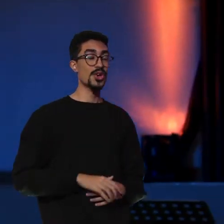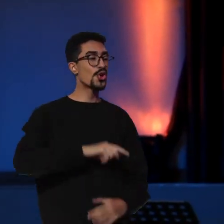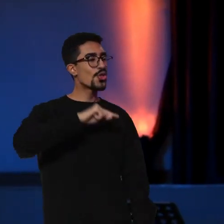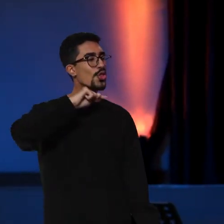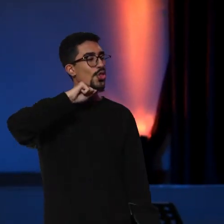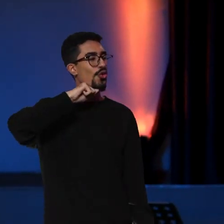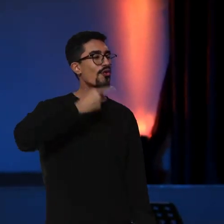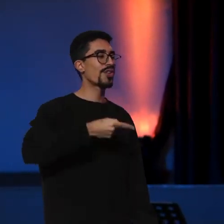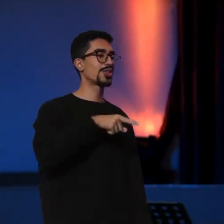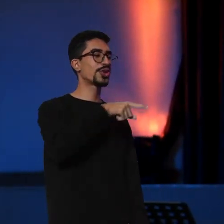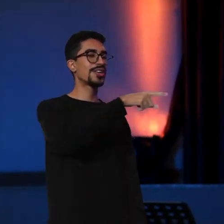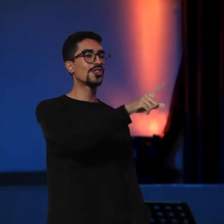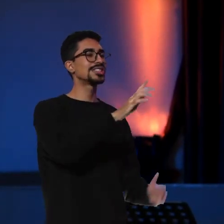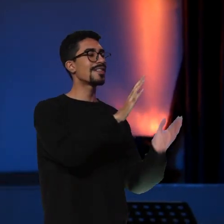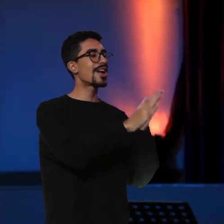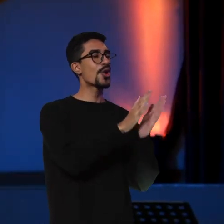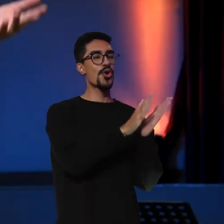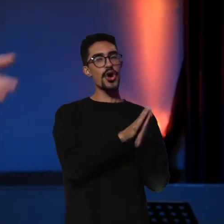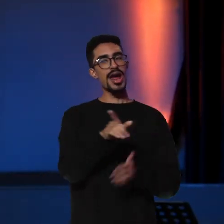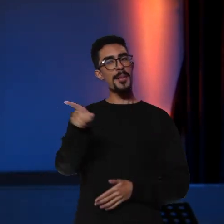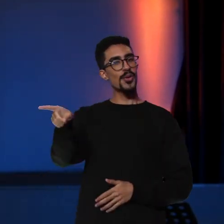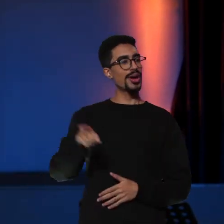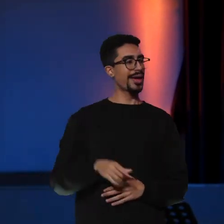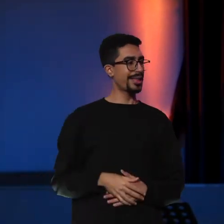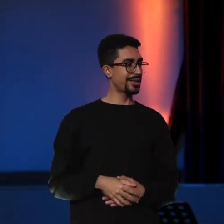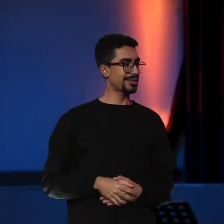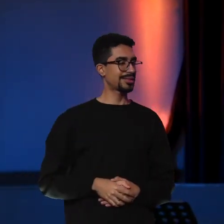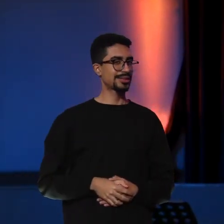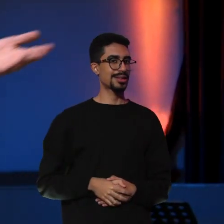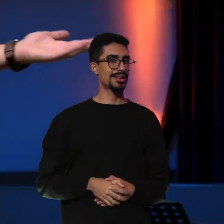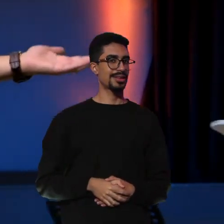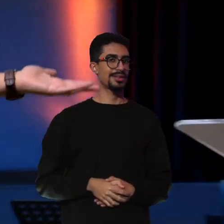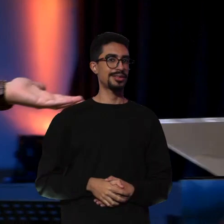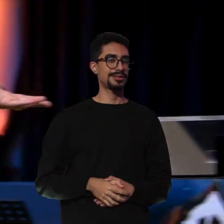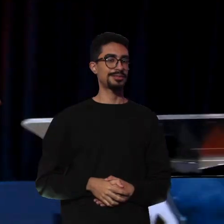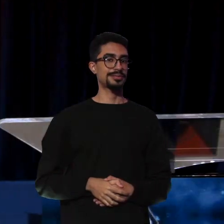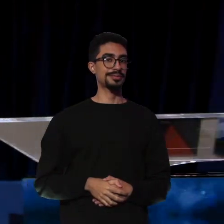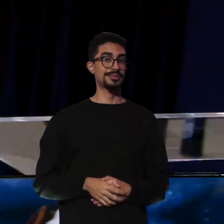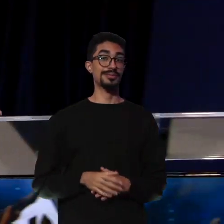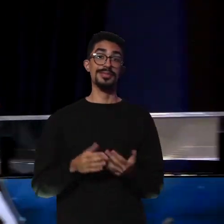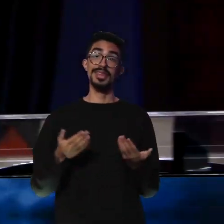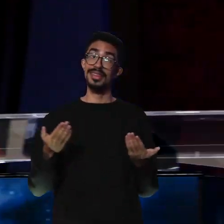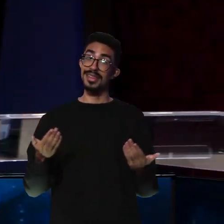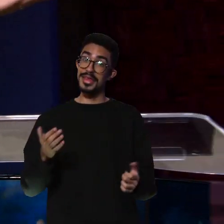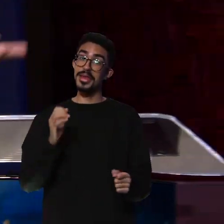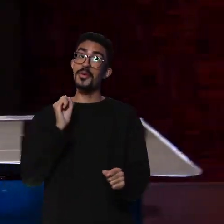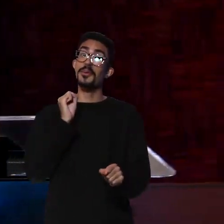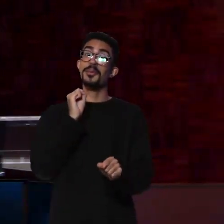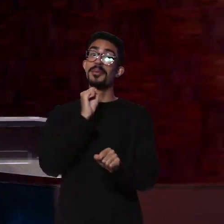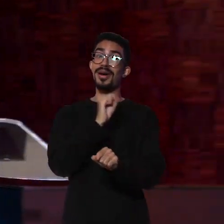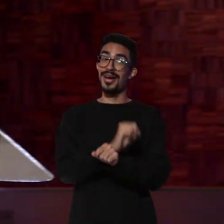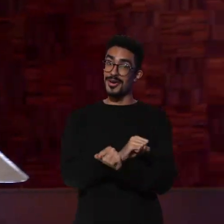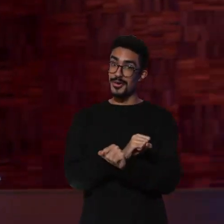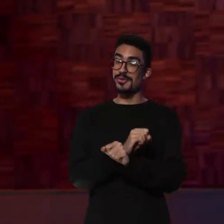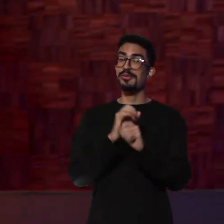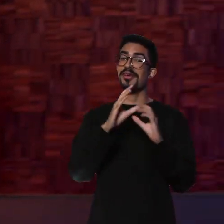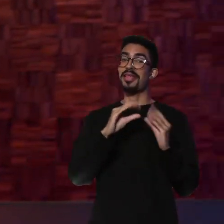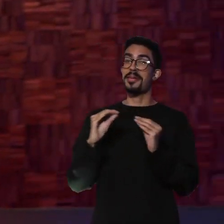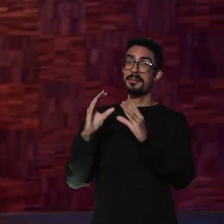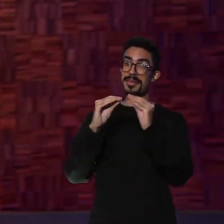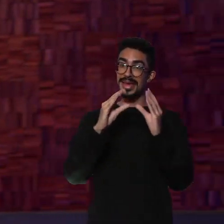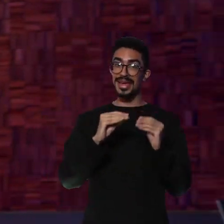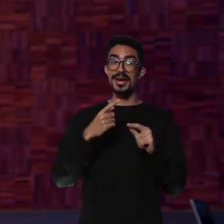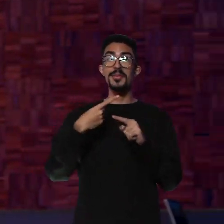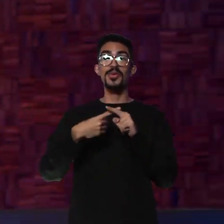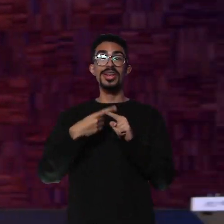empurrou ele. E o pessoal parou de brigar, gente, parou de fazer as coisas agora. Por quê? Se brigar, se empurrar, tem que orar por irmão. Eu já até falei no primeiro